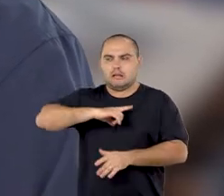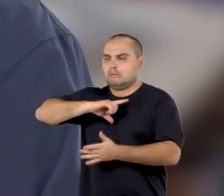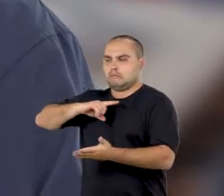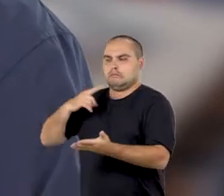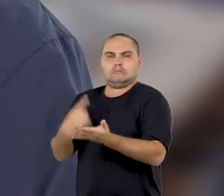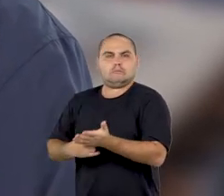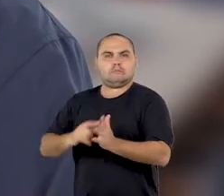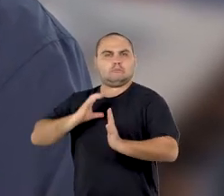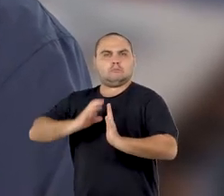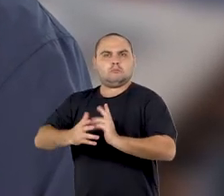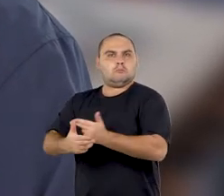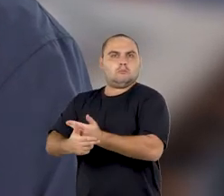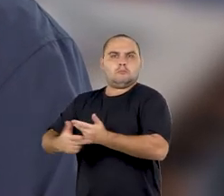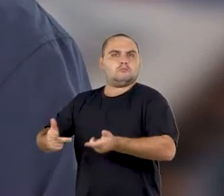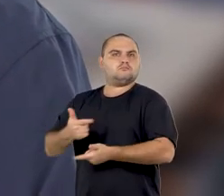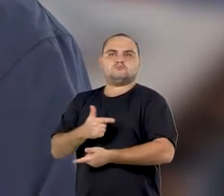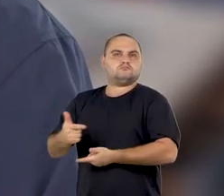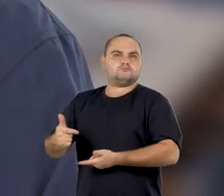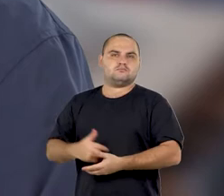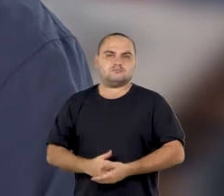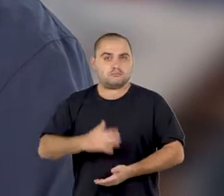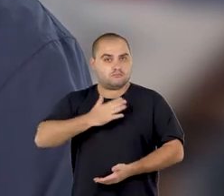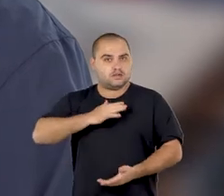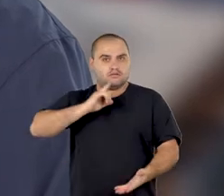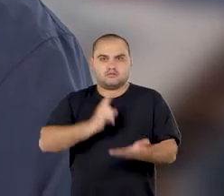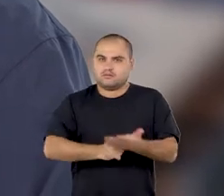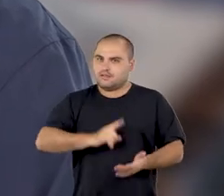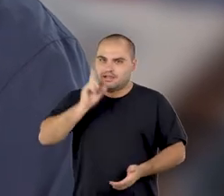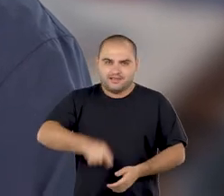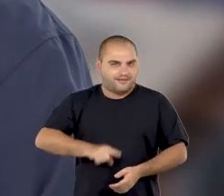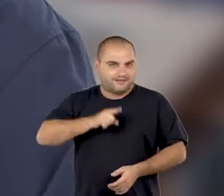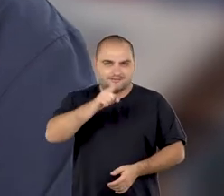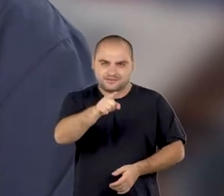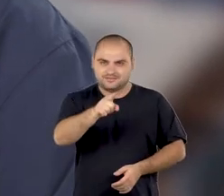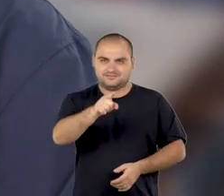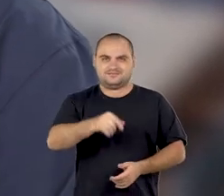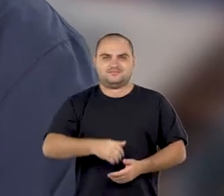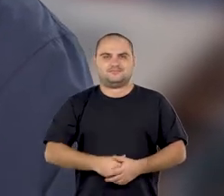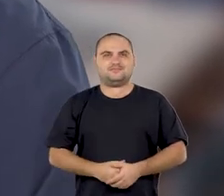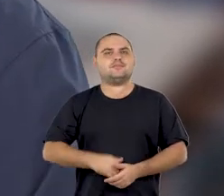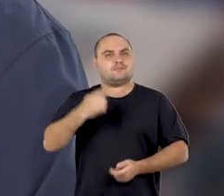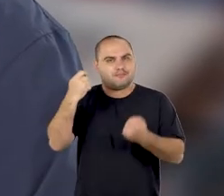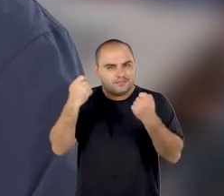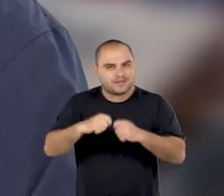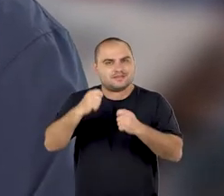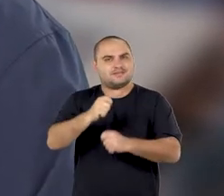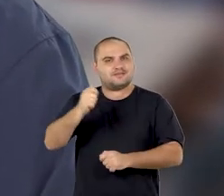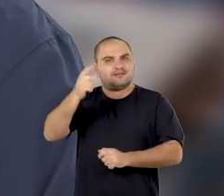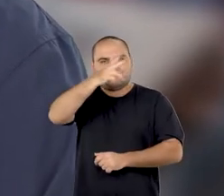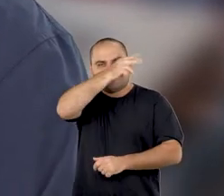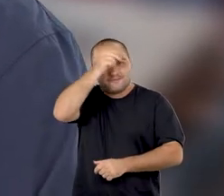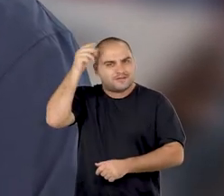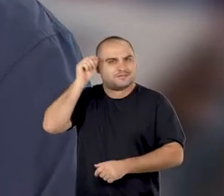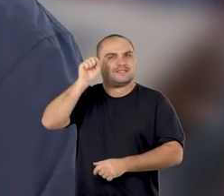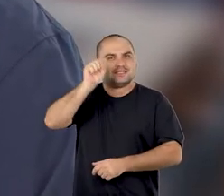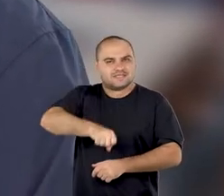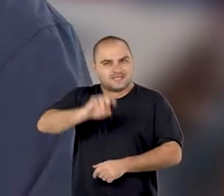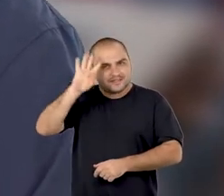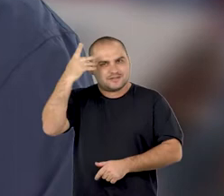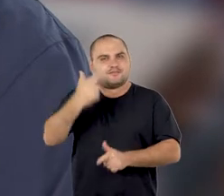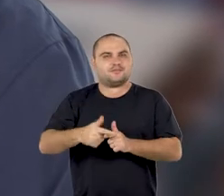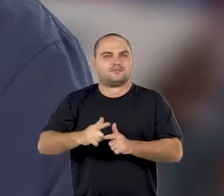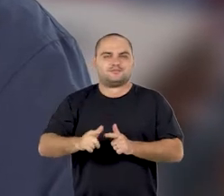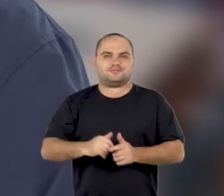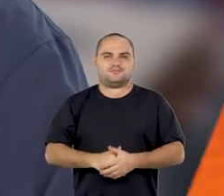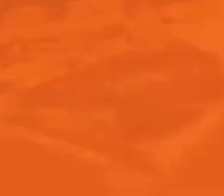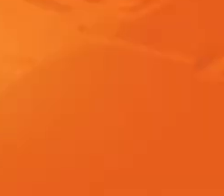compromisso com um monte de partidos. Meu compromisso é apenas com você, que precisa de uma prefeitura que resolva os